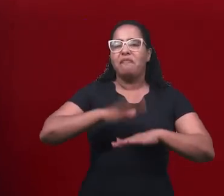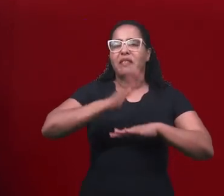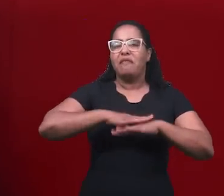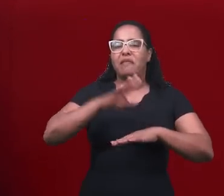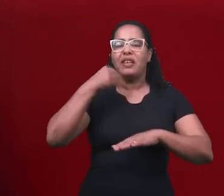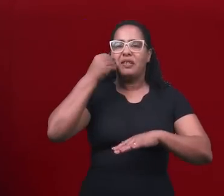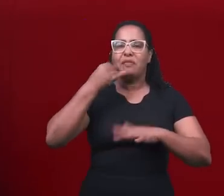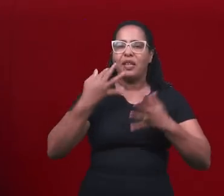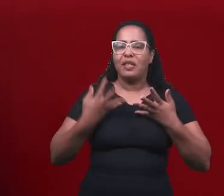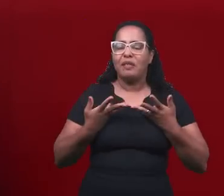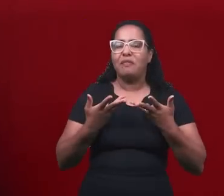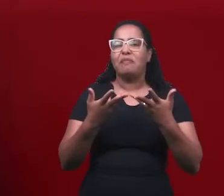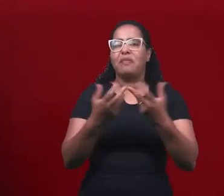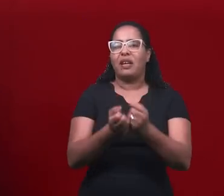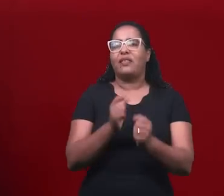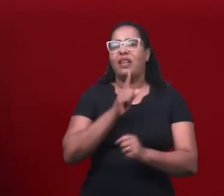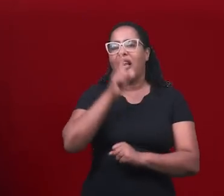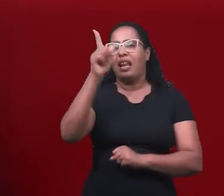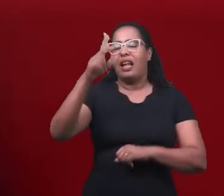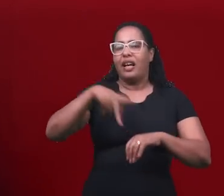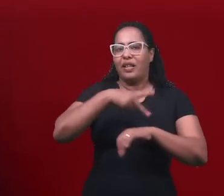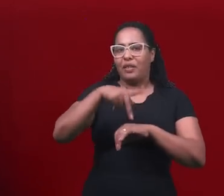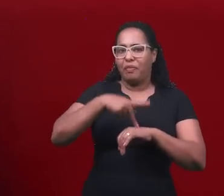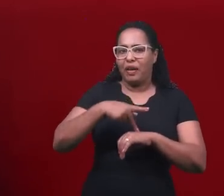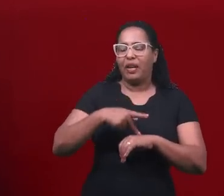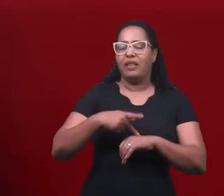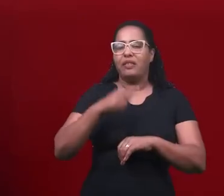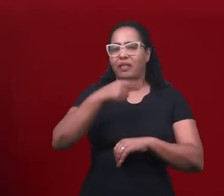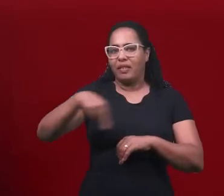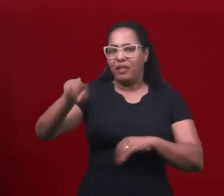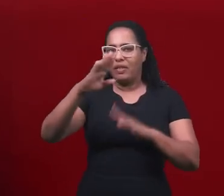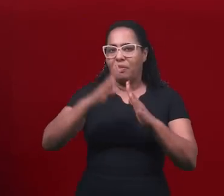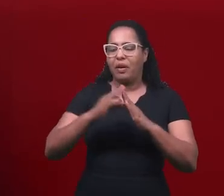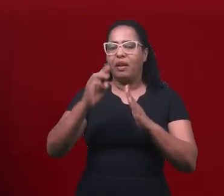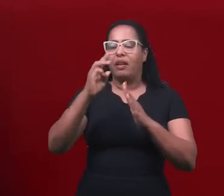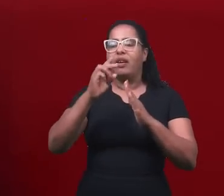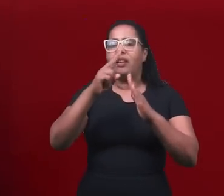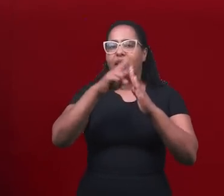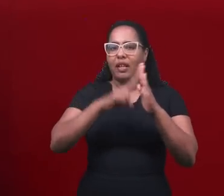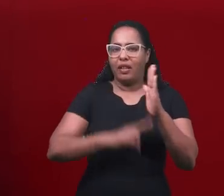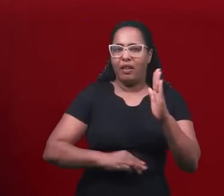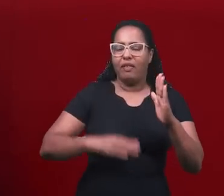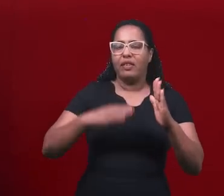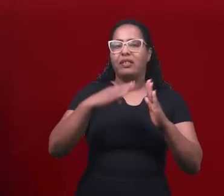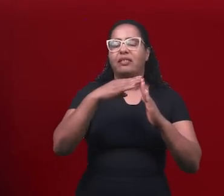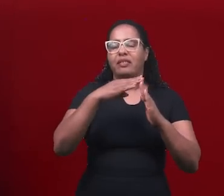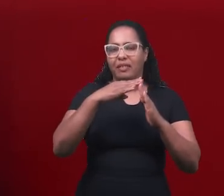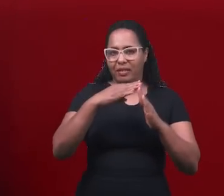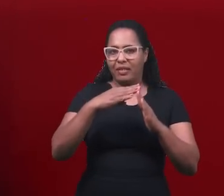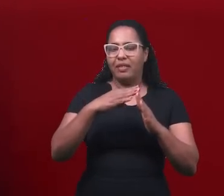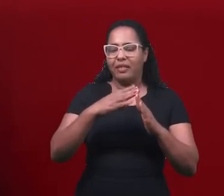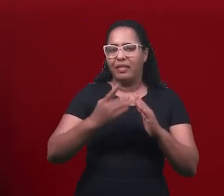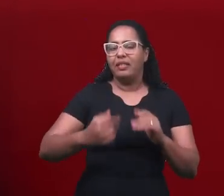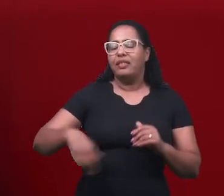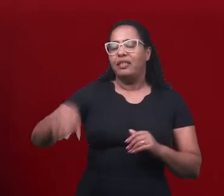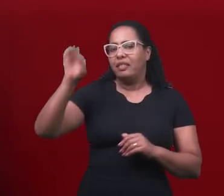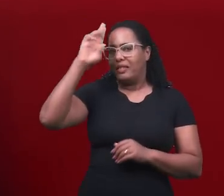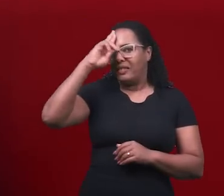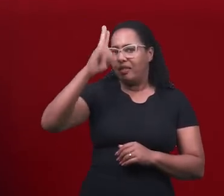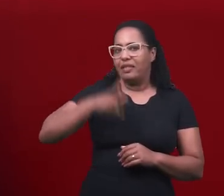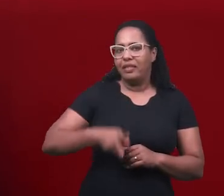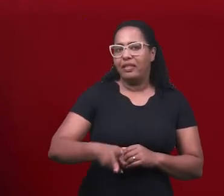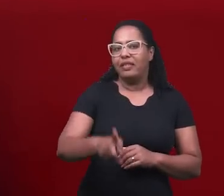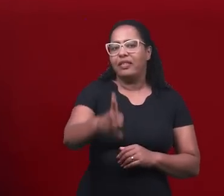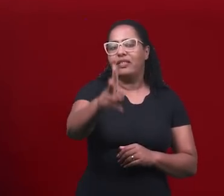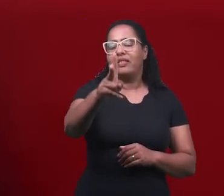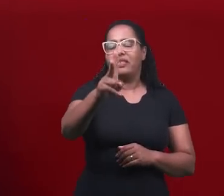vivam experiências mais gloriosas ainda lá no país onde vocês estão, na Nova Zelândia, e que